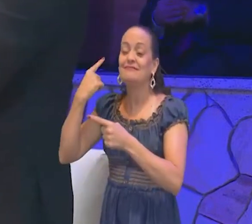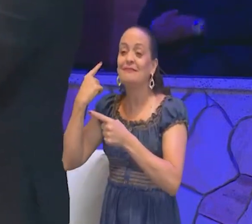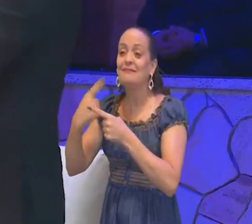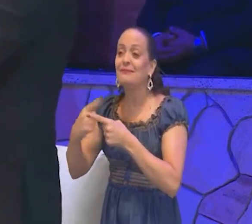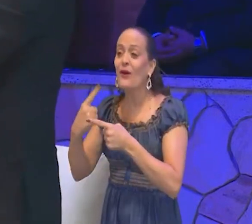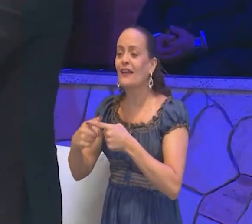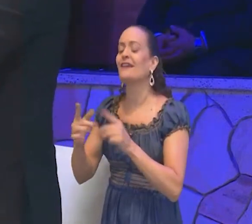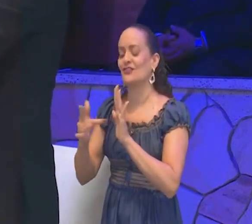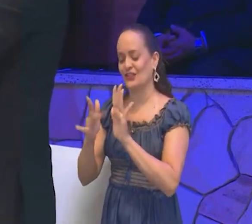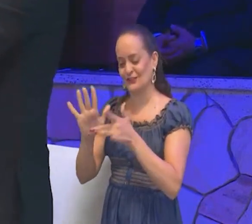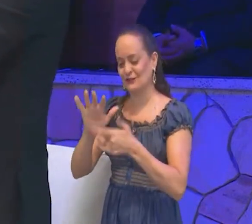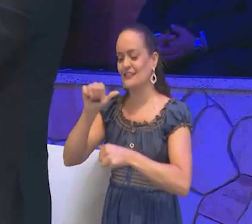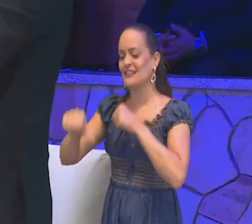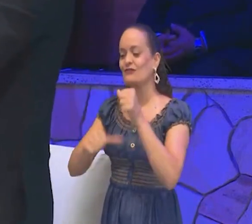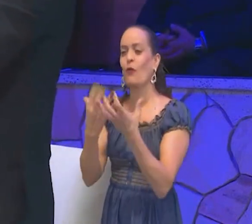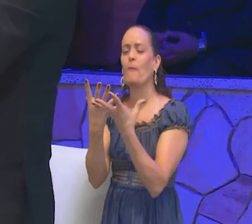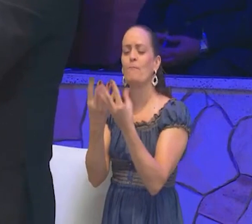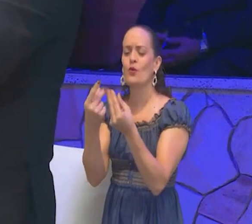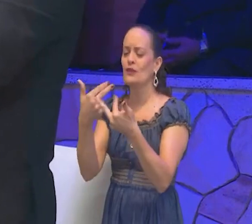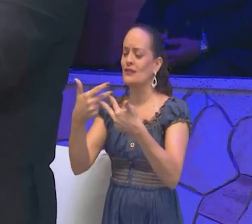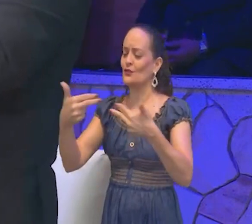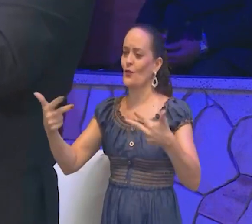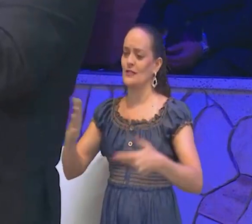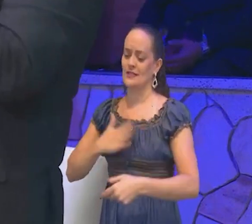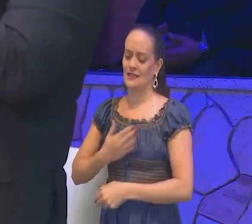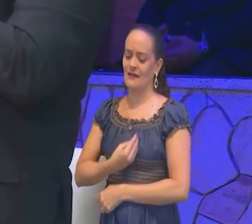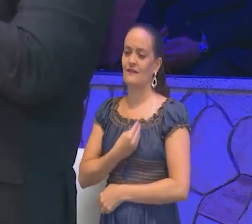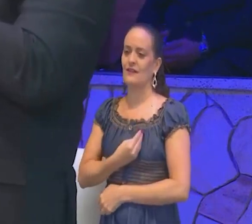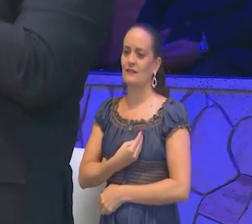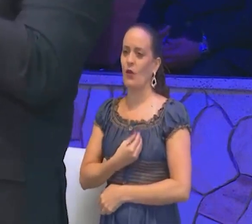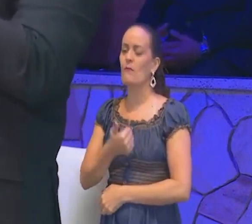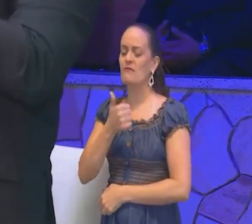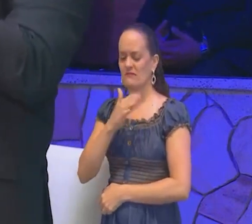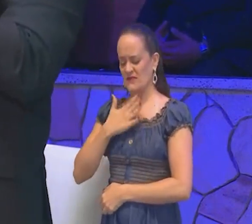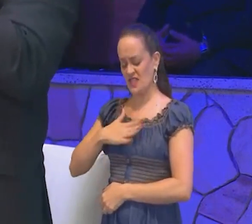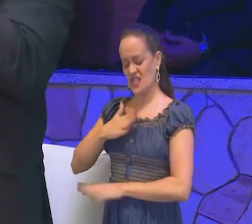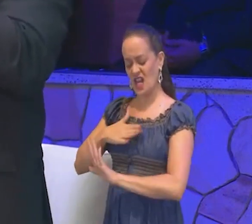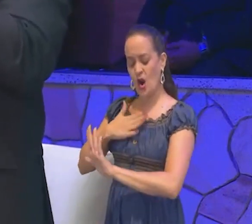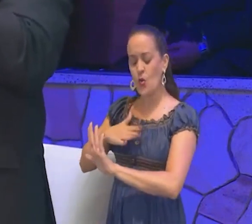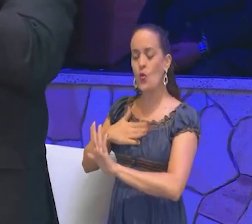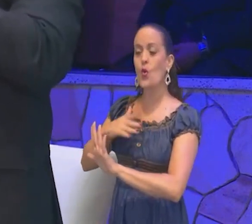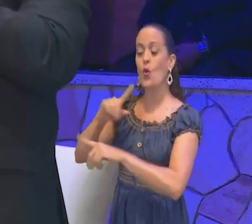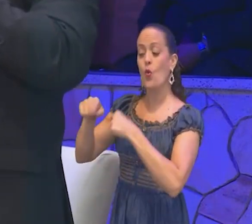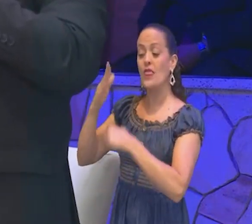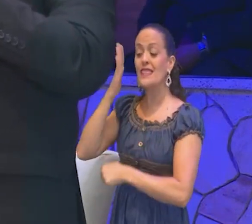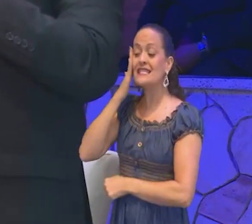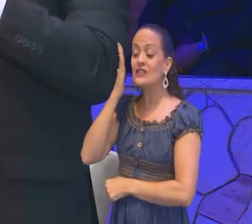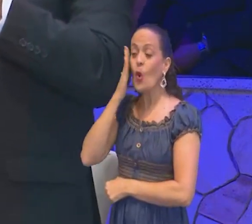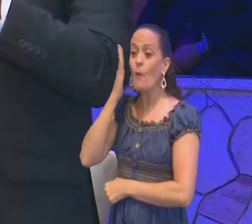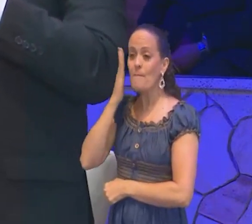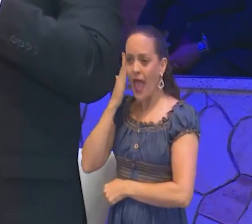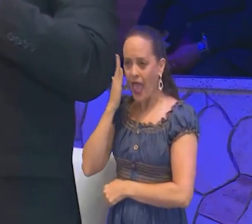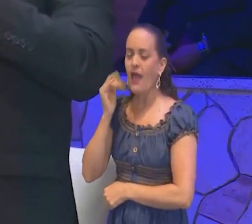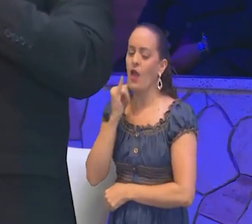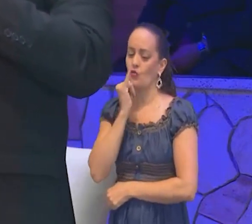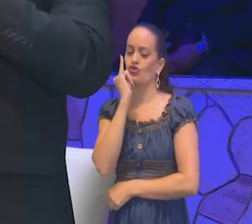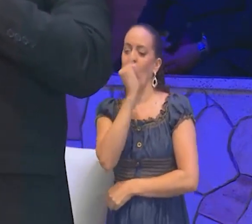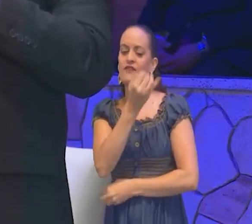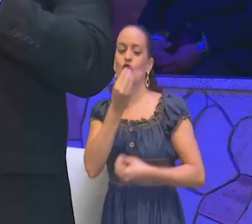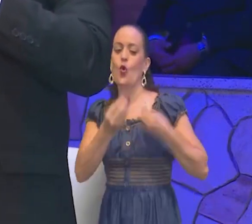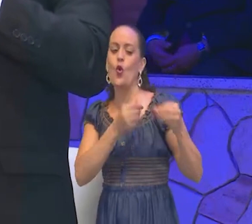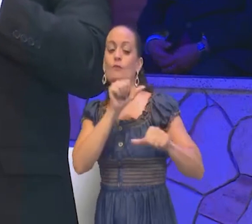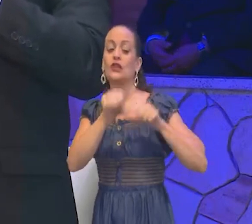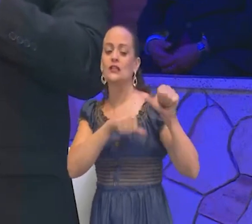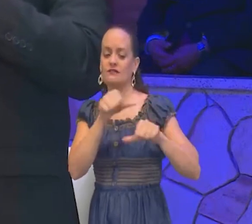muita coisa na minha vida. Então pode deixar que quando eu souber dessa transformação de água para o vinho, eu venho aqui te informar sobre o